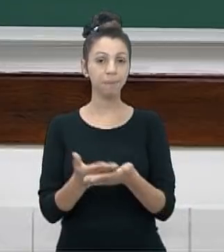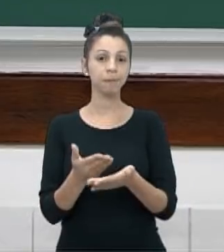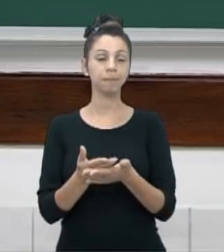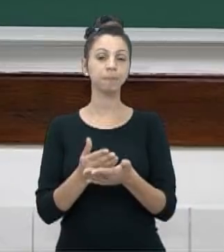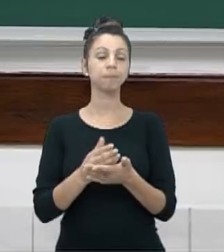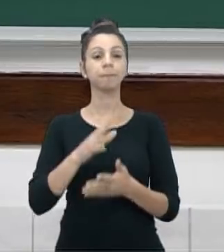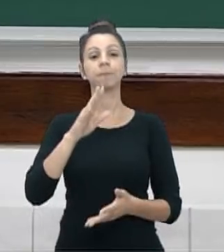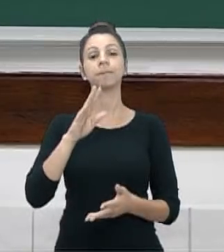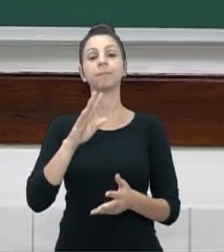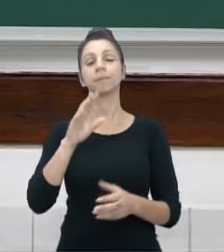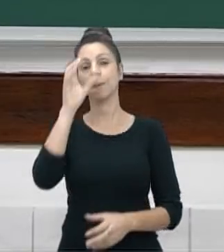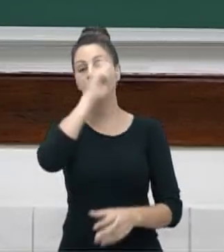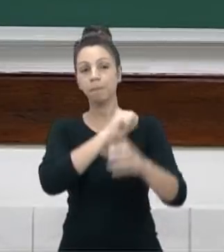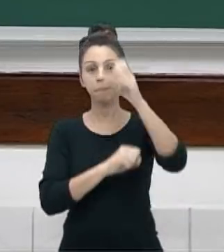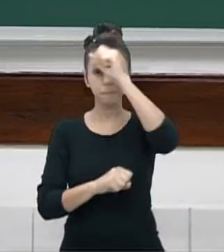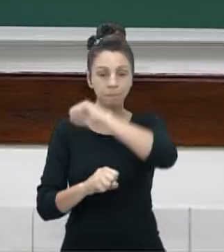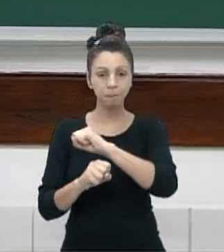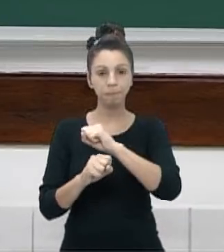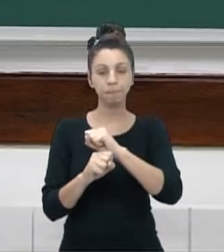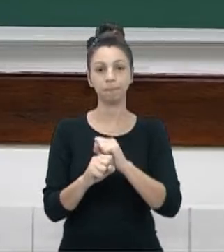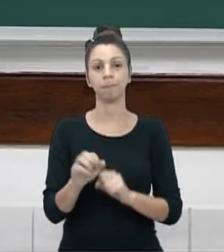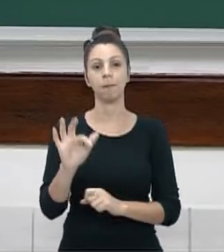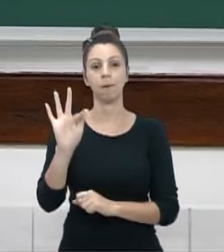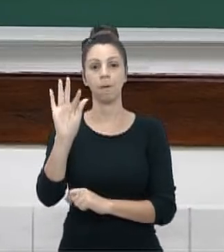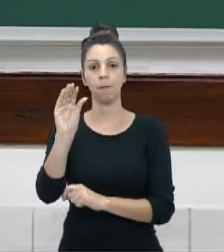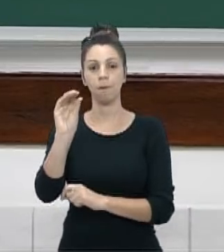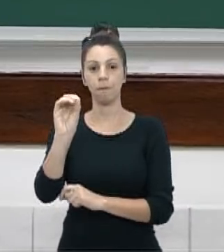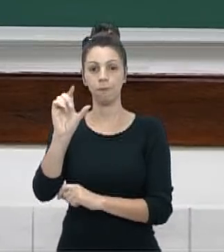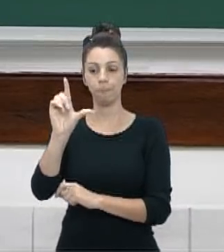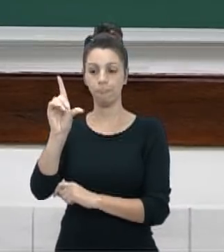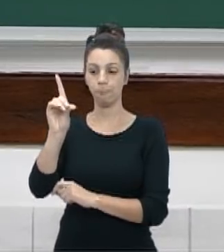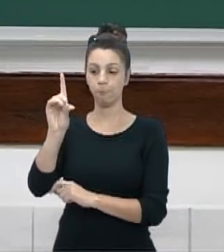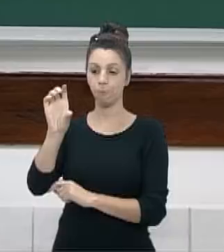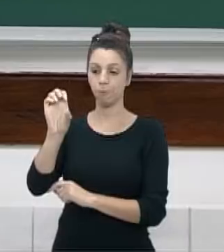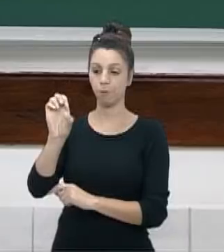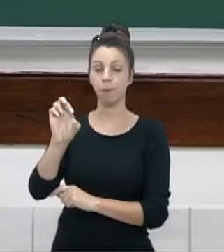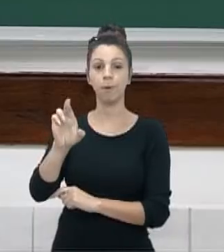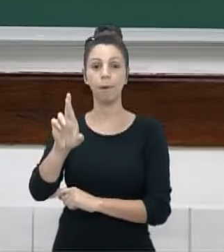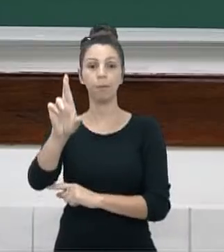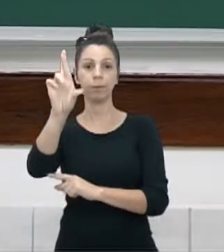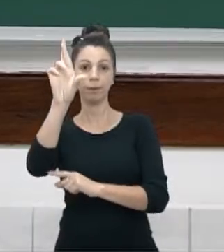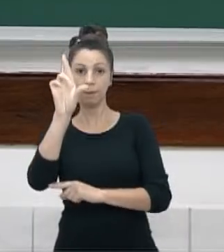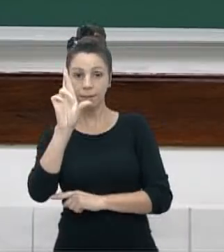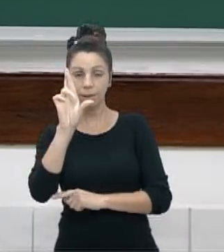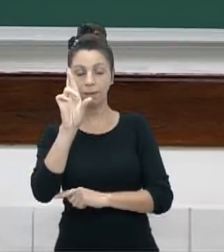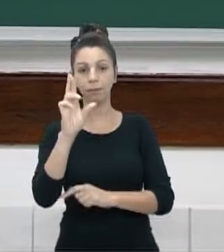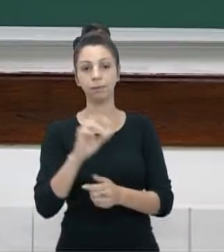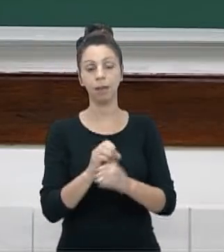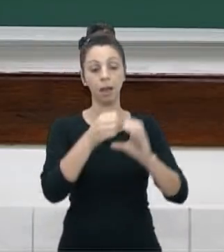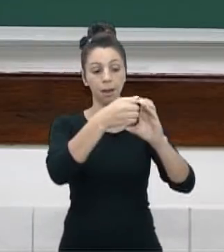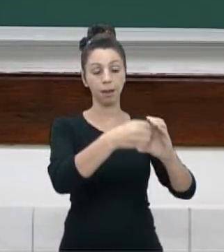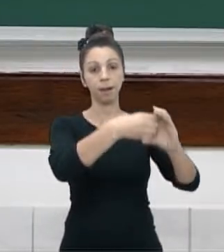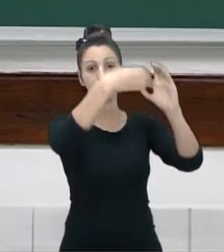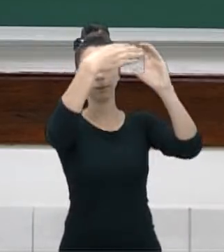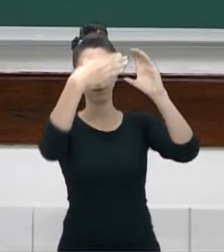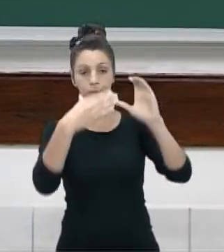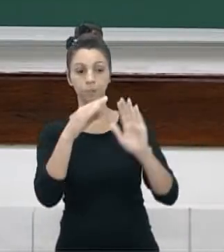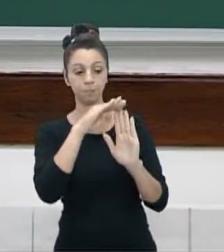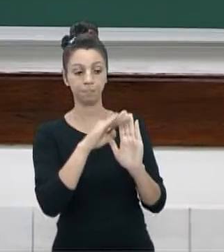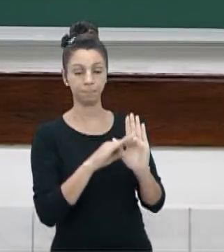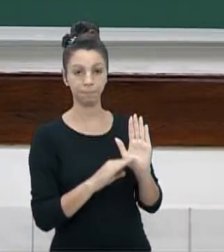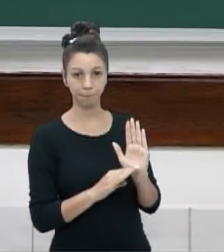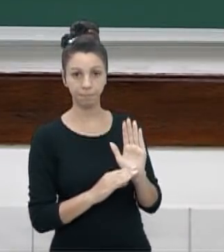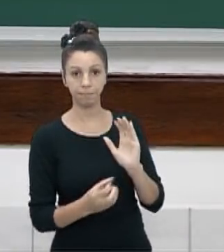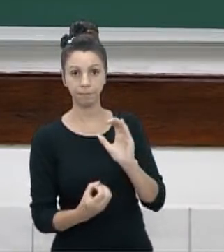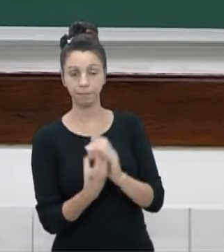aprendeu um pouquinho aí sobre folder, né, mais um pouquinho, aprofundamos aí um pouco mais das características, né, dos elementos